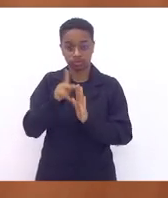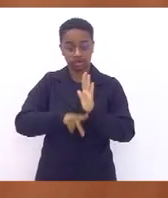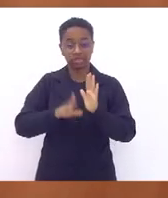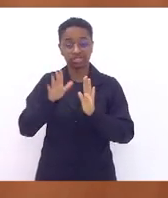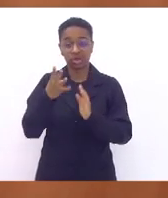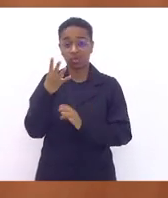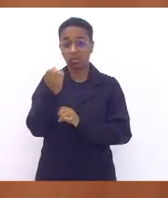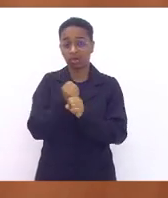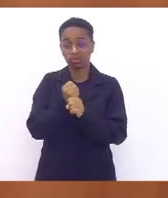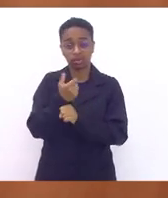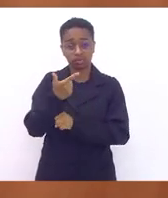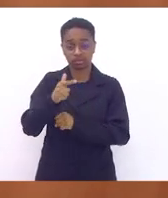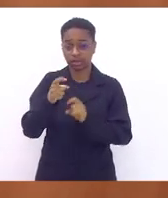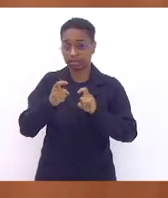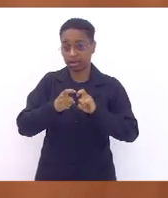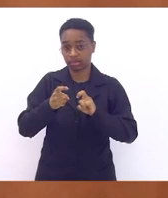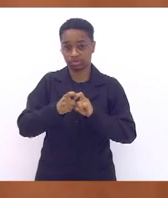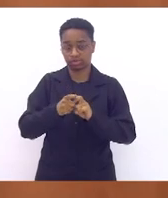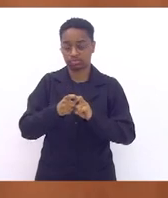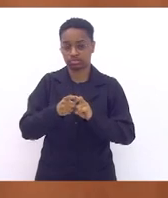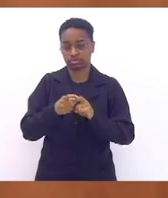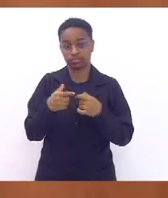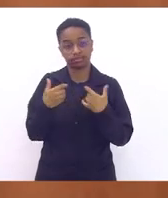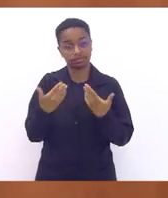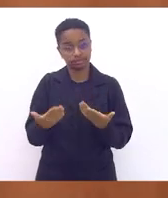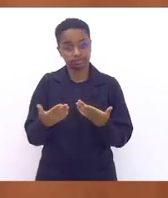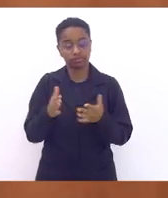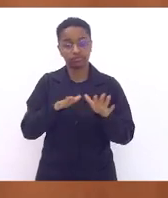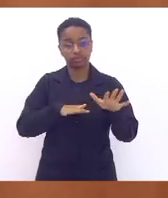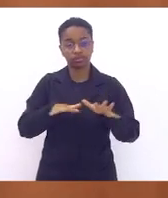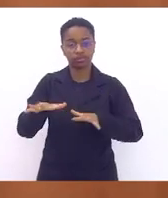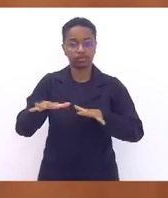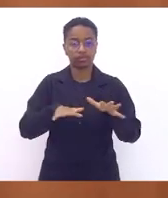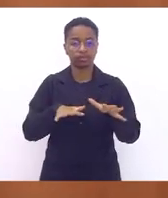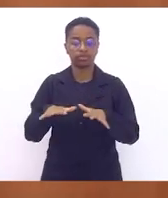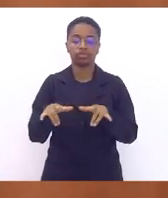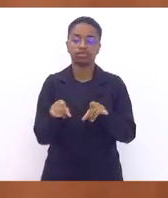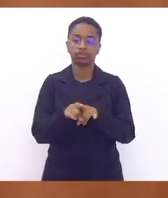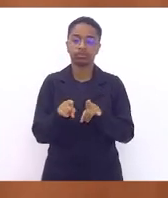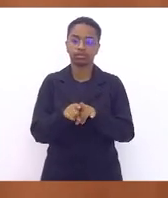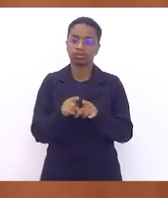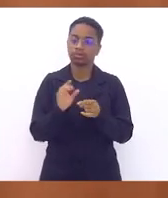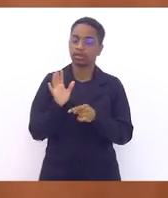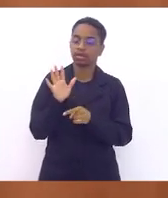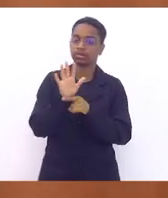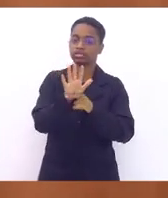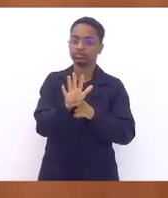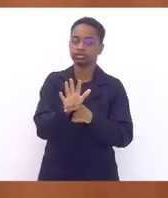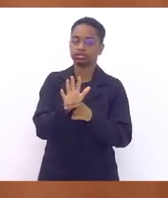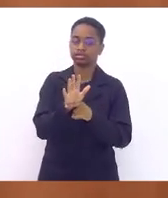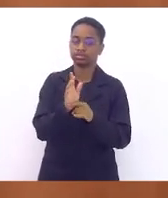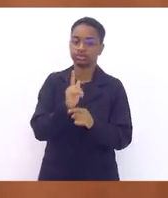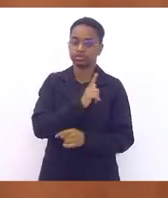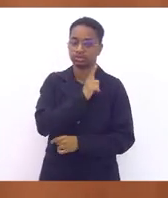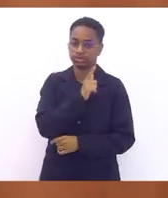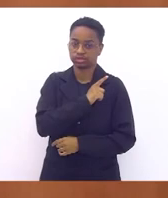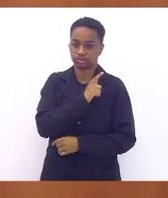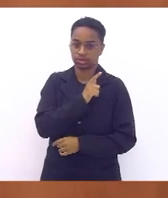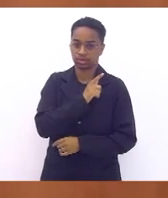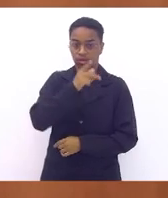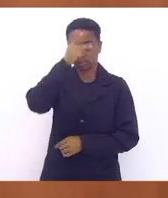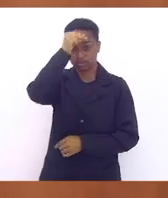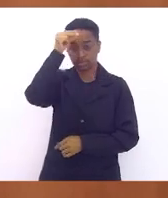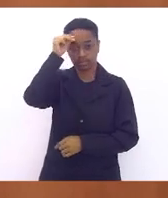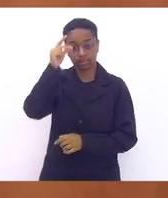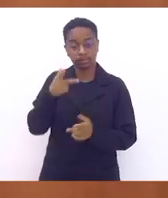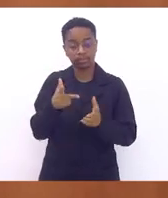médico no programa de controle da tuberculose. Né? Todo esse movimento serviu também para que a gestão municipal reconhecesse a